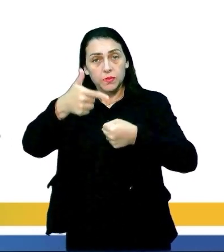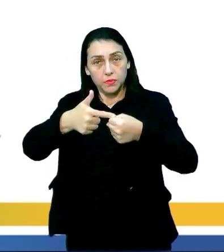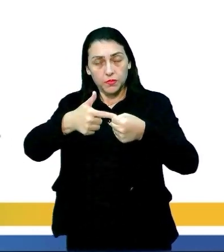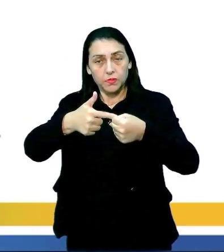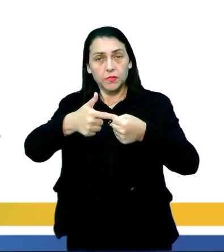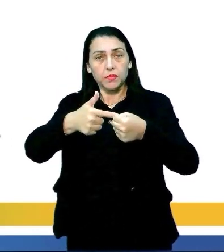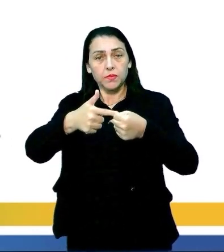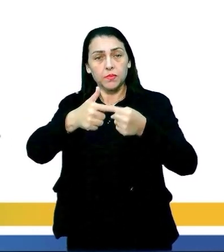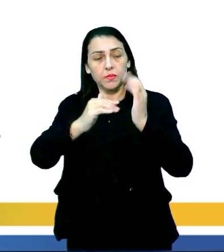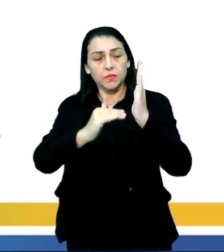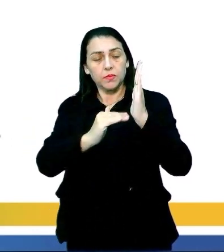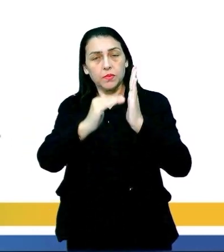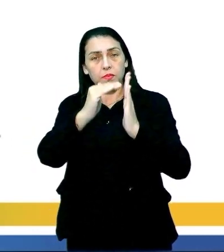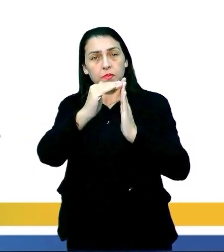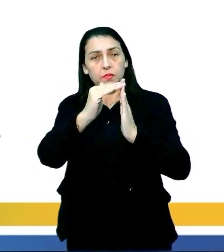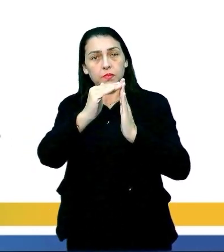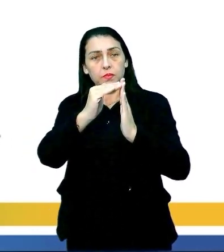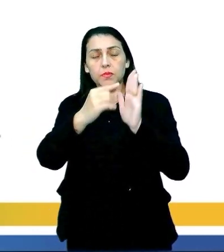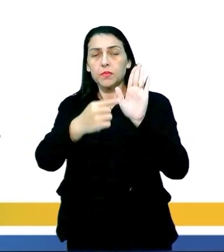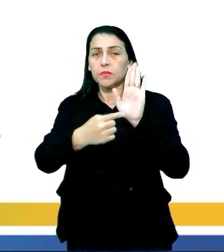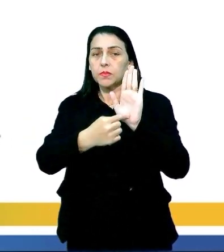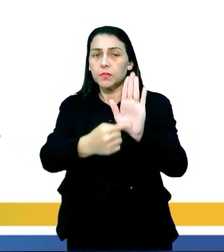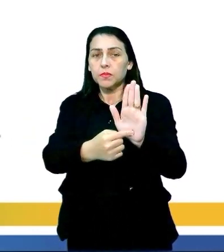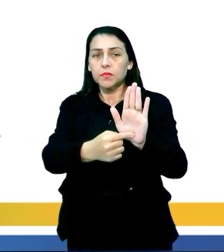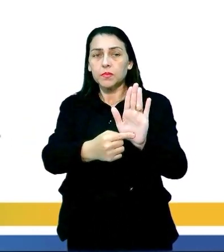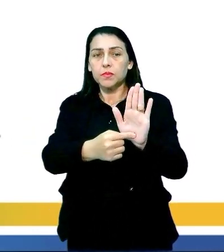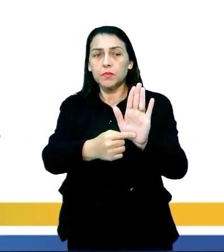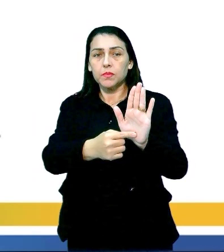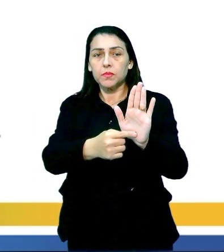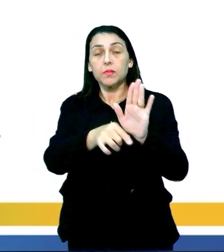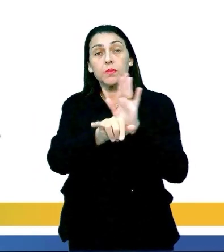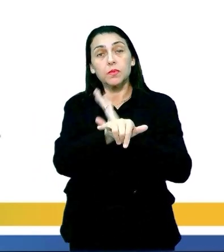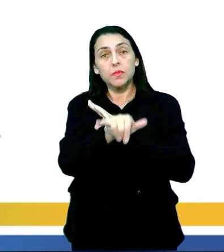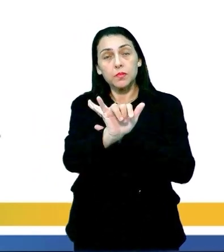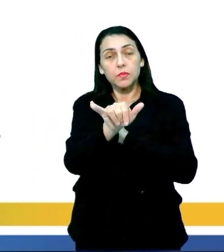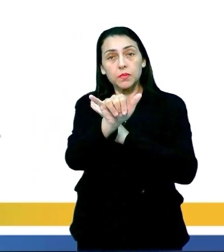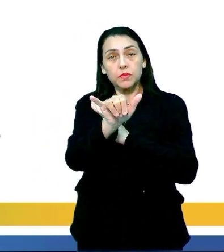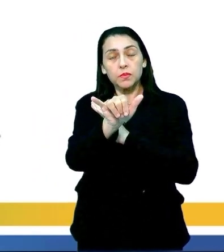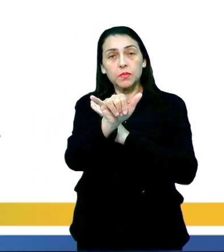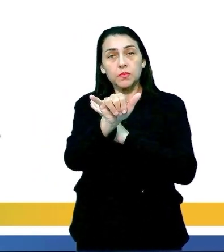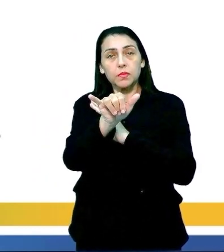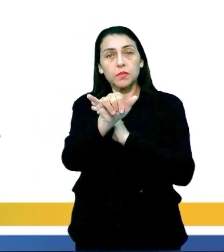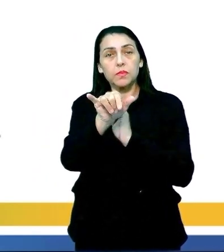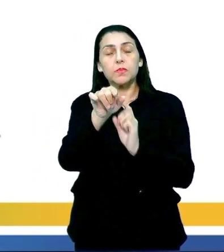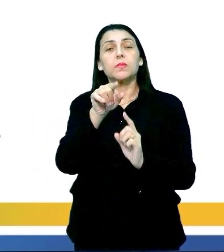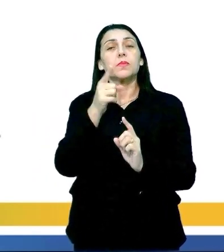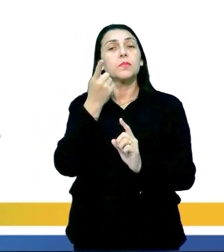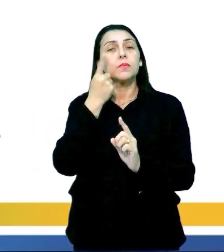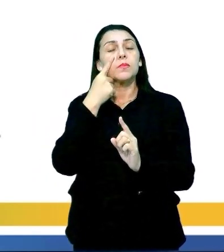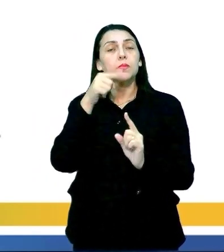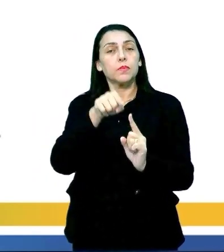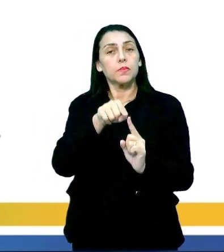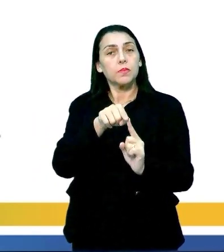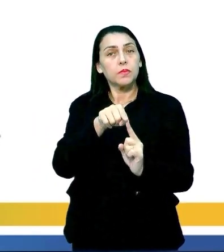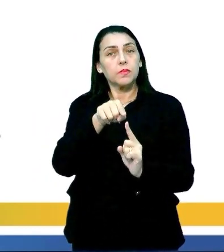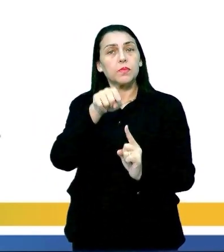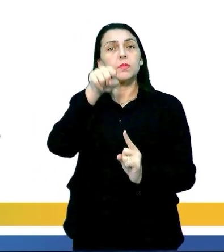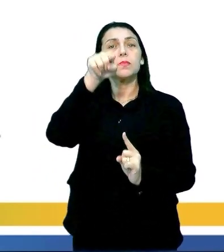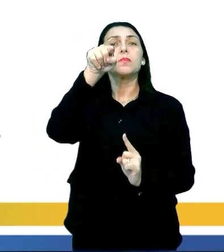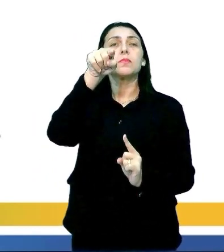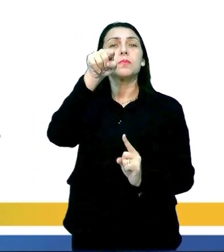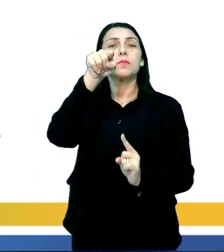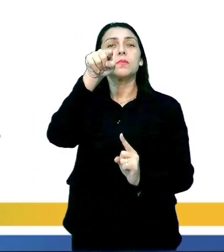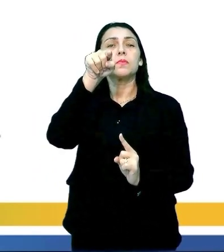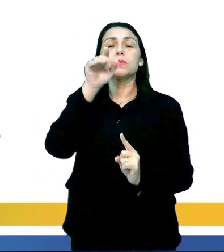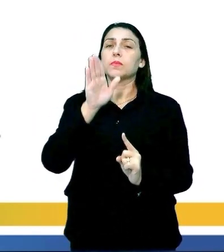no tanque é indicada no eixo Y, ou seja, observa que ela está na vertical. Então